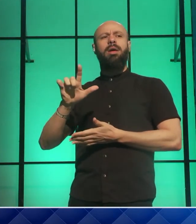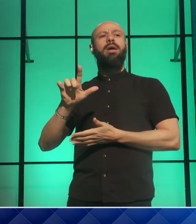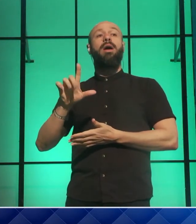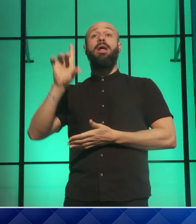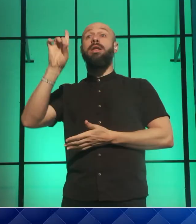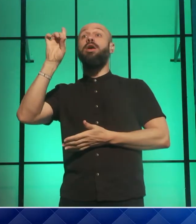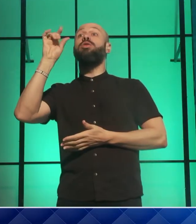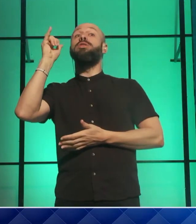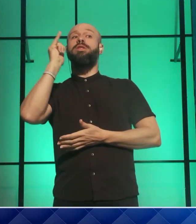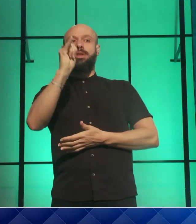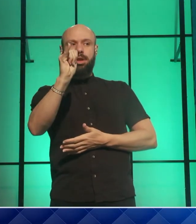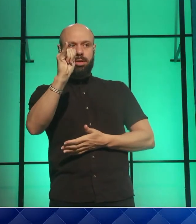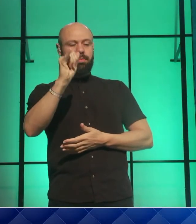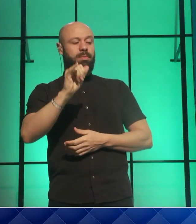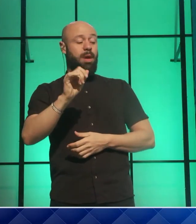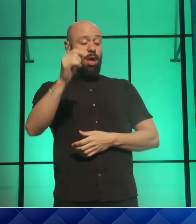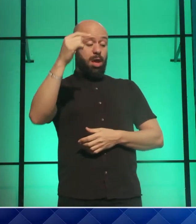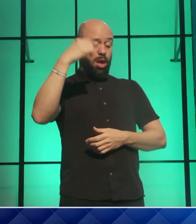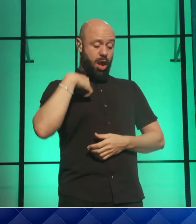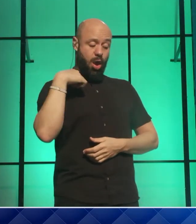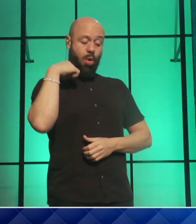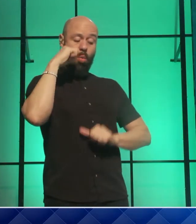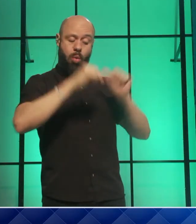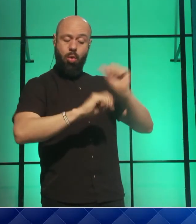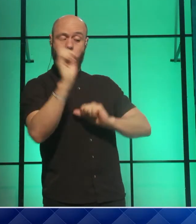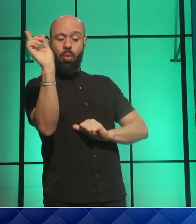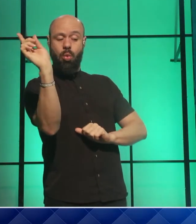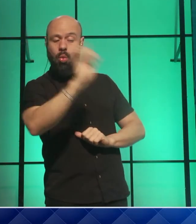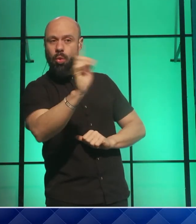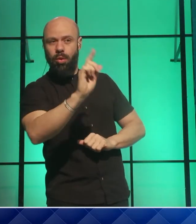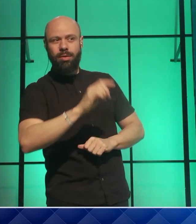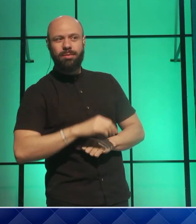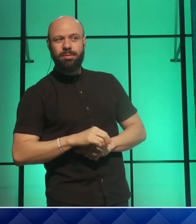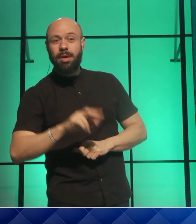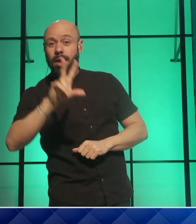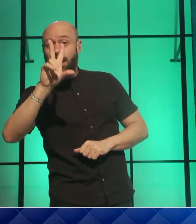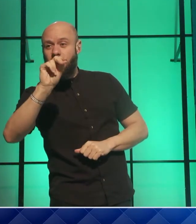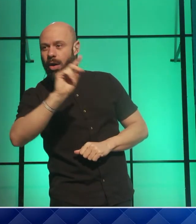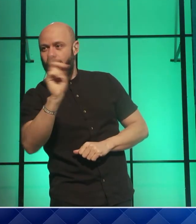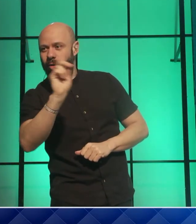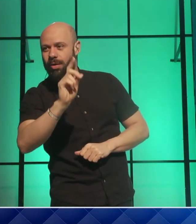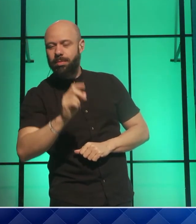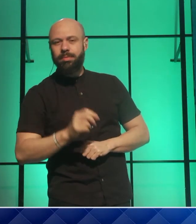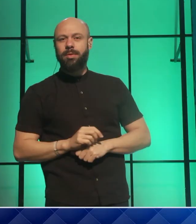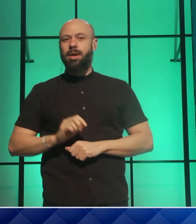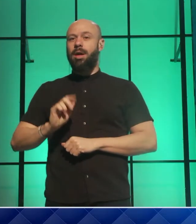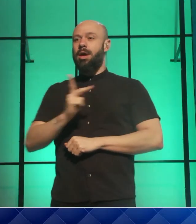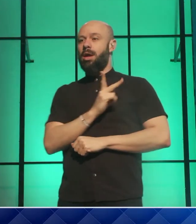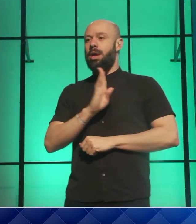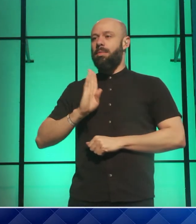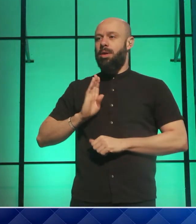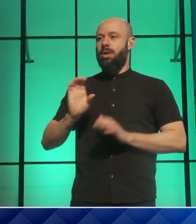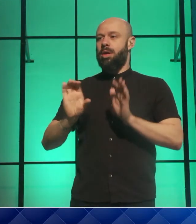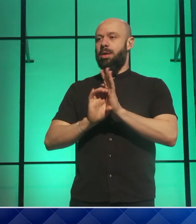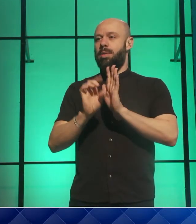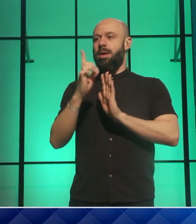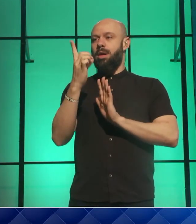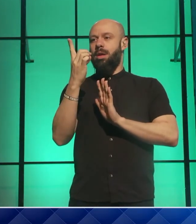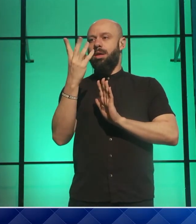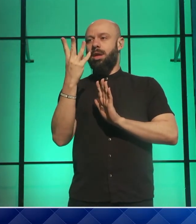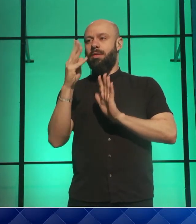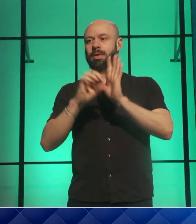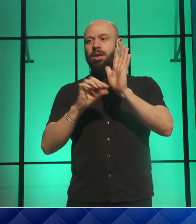falando, eu, o Senhor, não mudo. Ele continua dizendo em Hebreus 13:8, Jesus